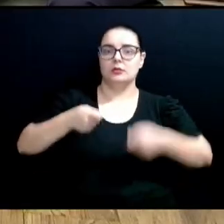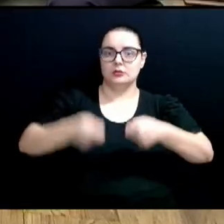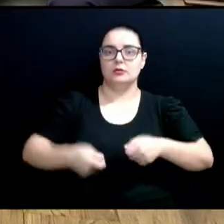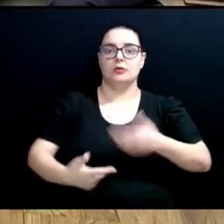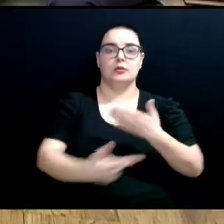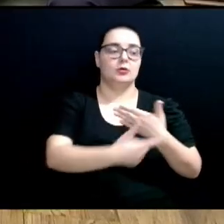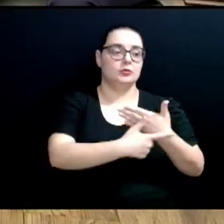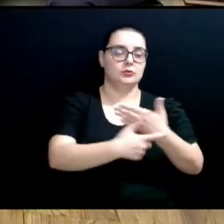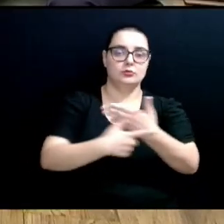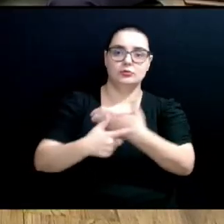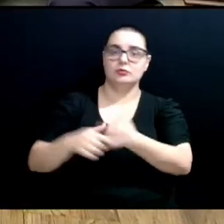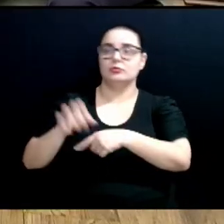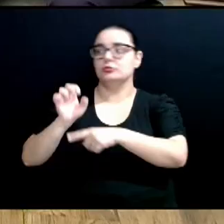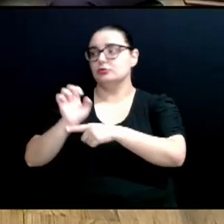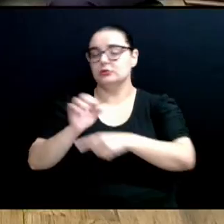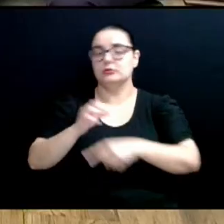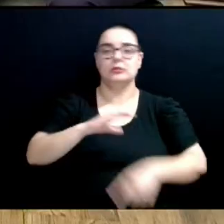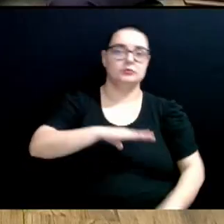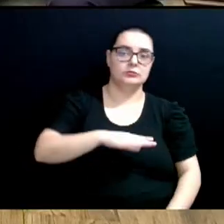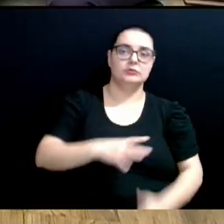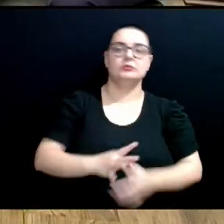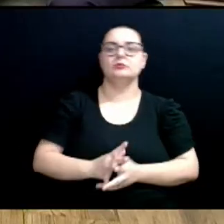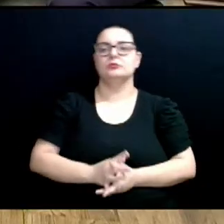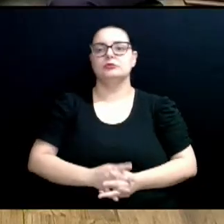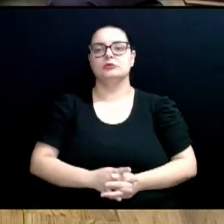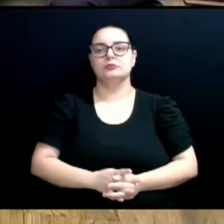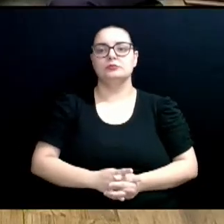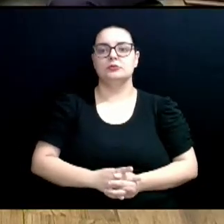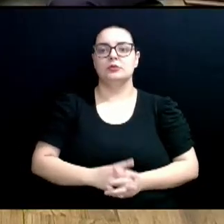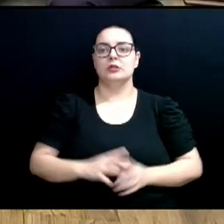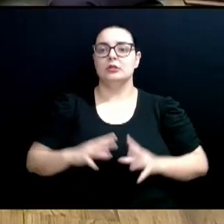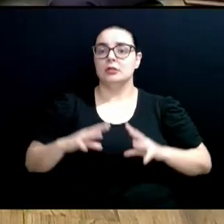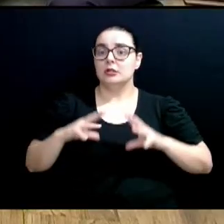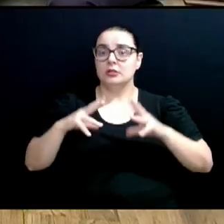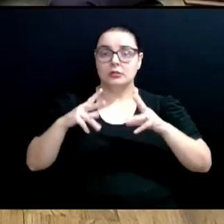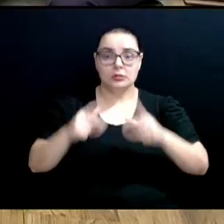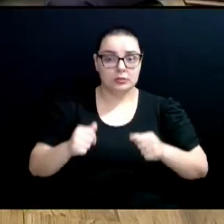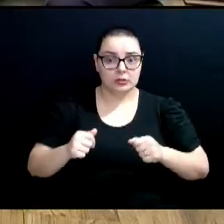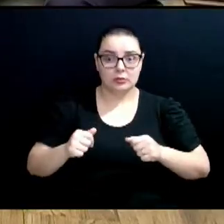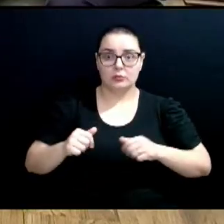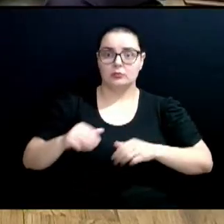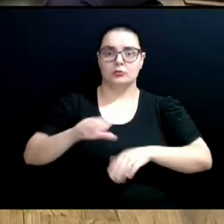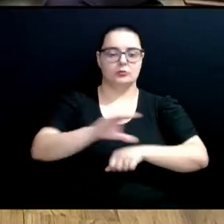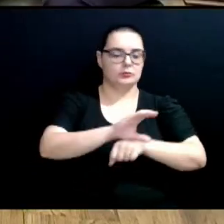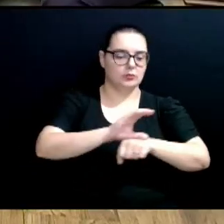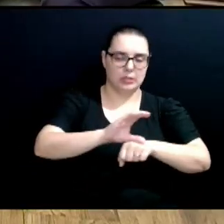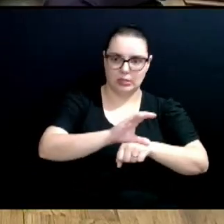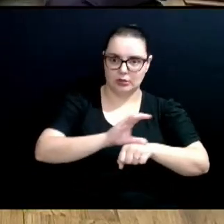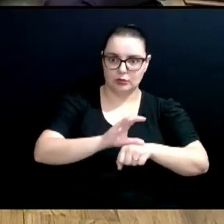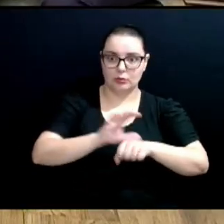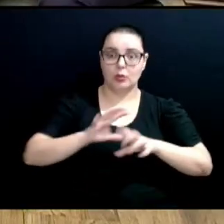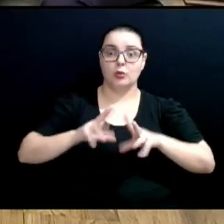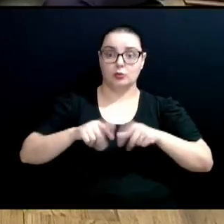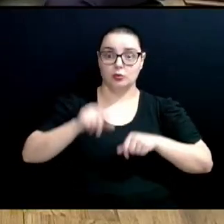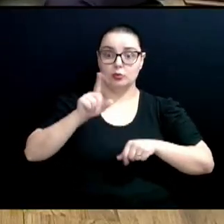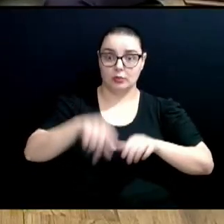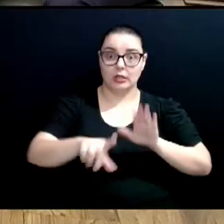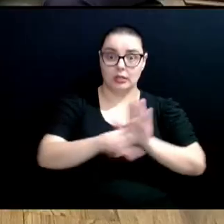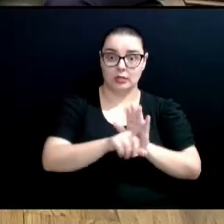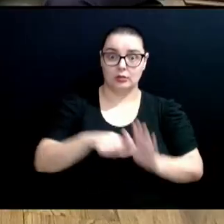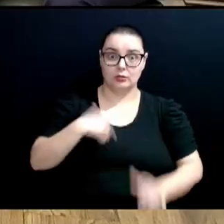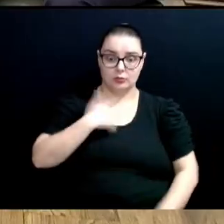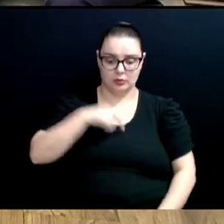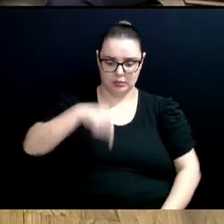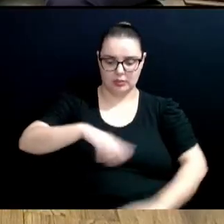estados, de municípios, né? Então está tudo sob a Constituição, tudo aquilo que é lei. Então, por exemplo, nós estamos aqui na Câmara